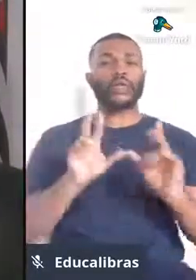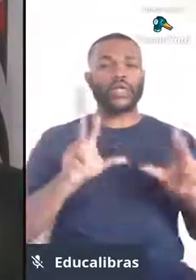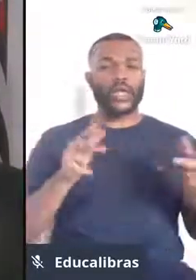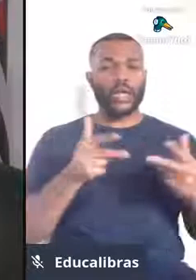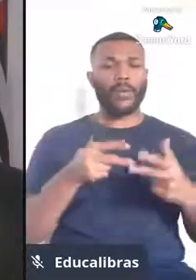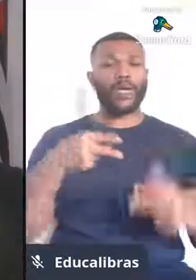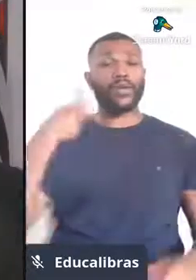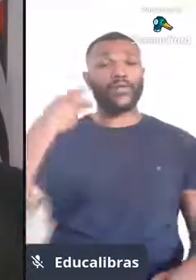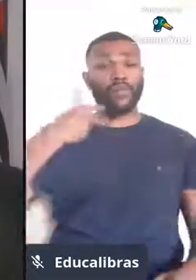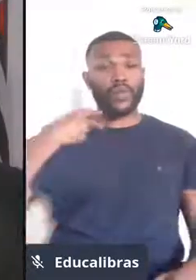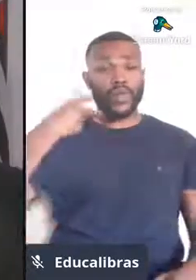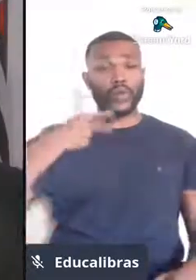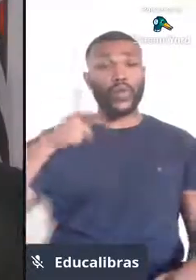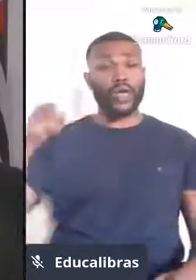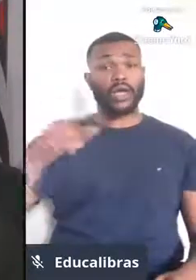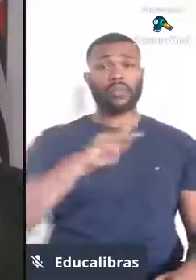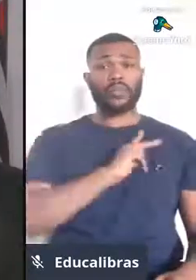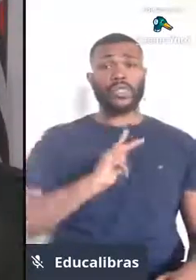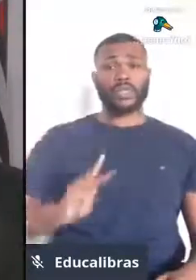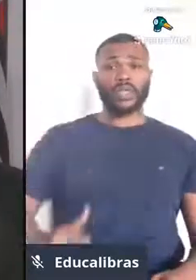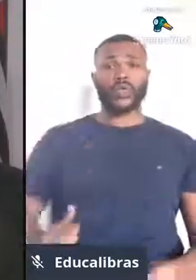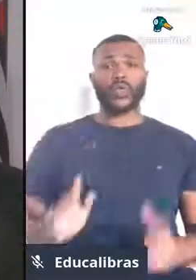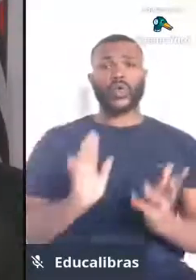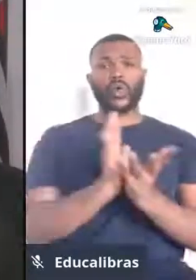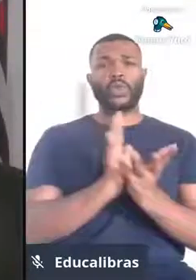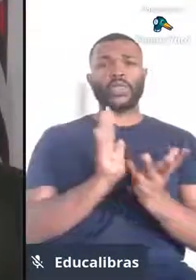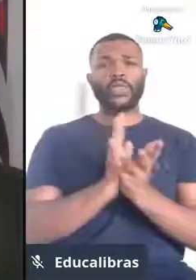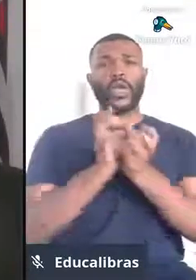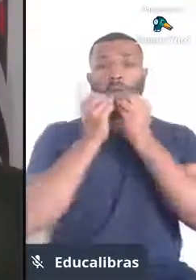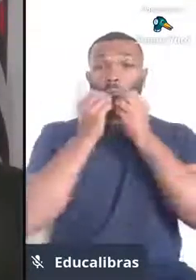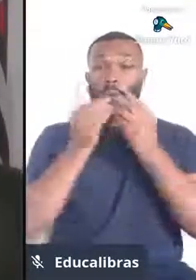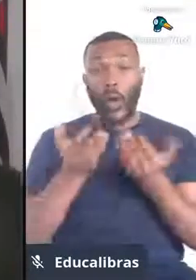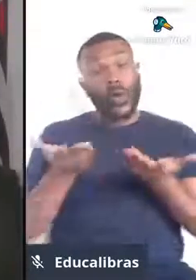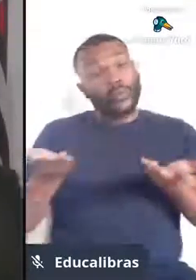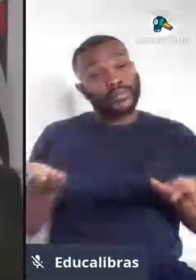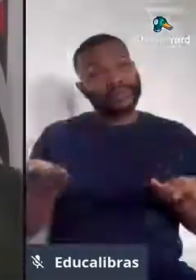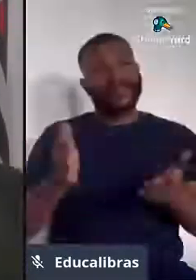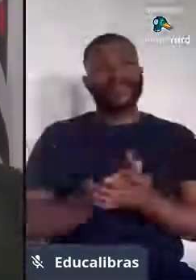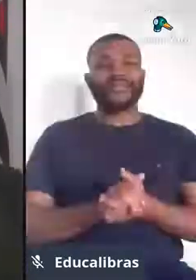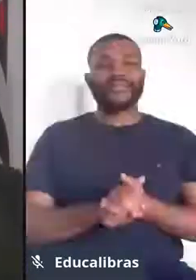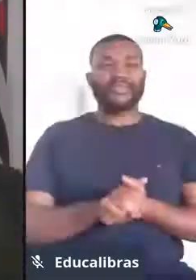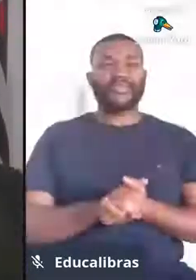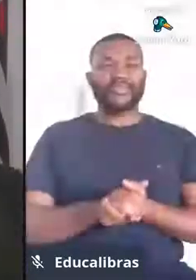ela que é a presidente. Olha que boa coincidência. Tomara que fale bem de mim.